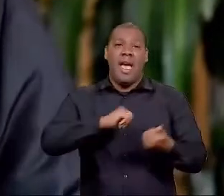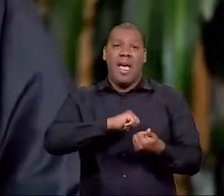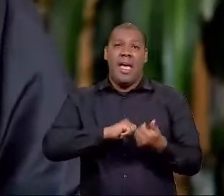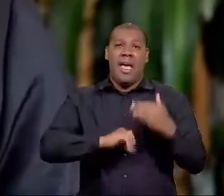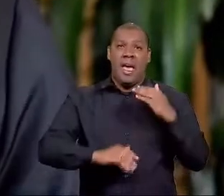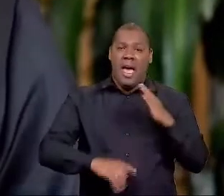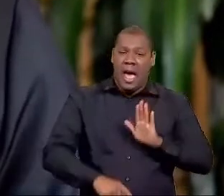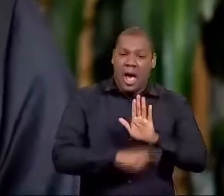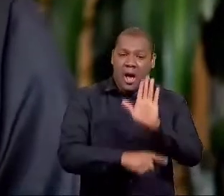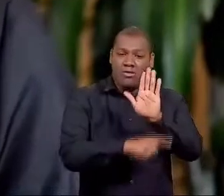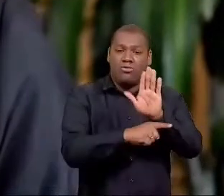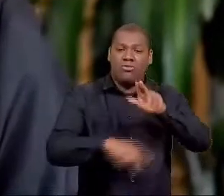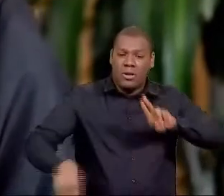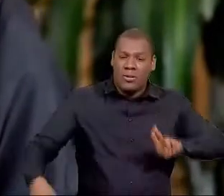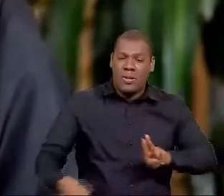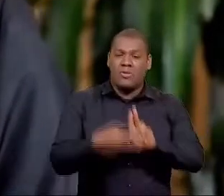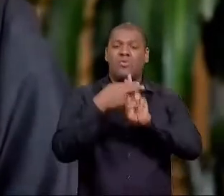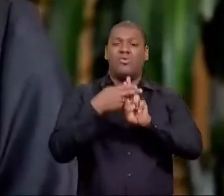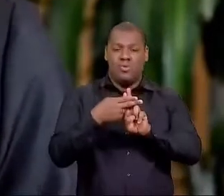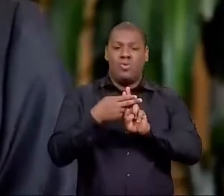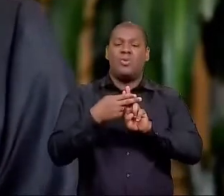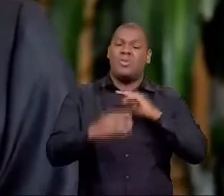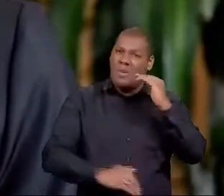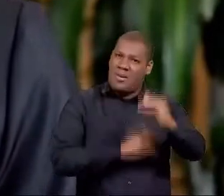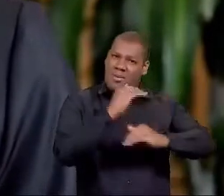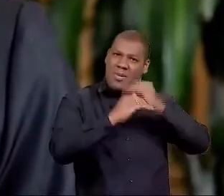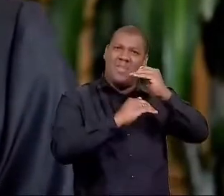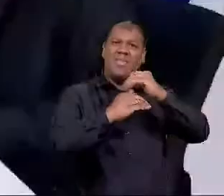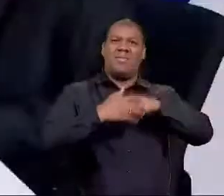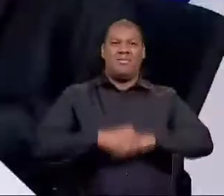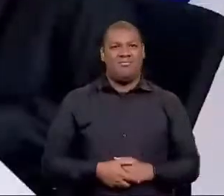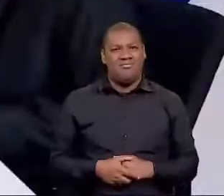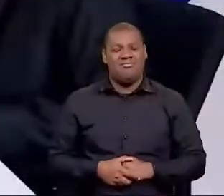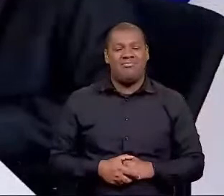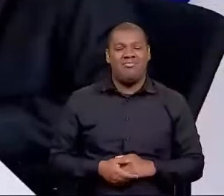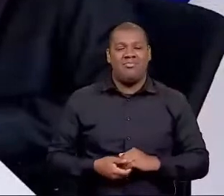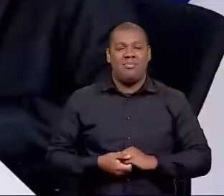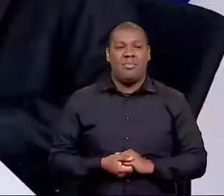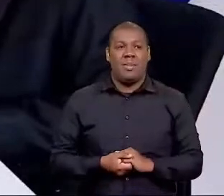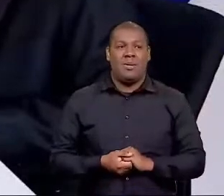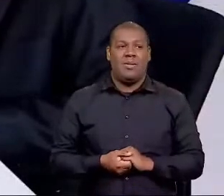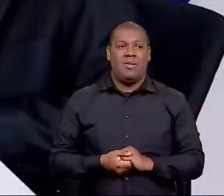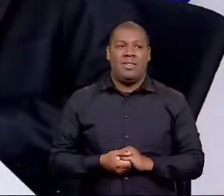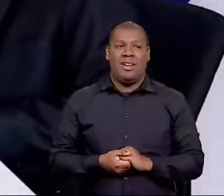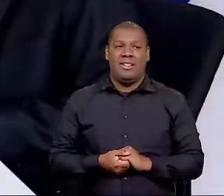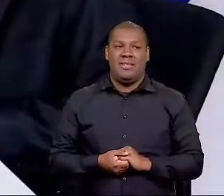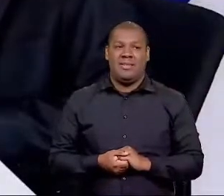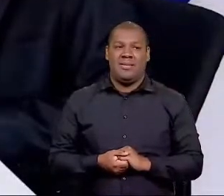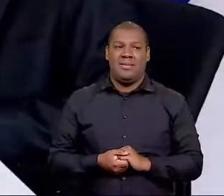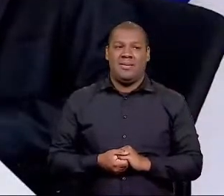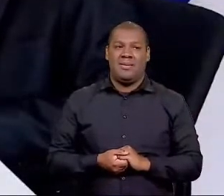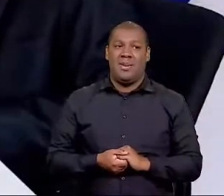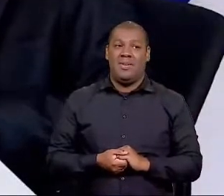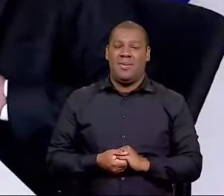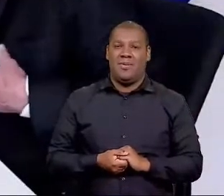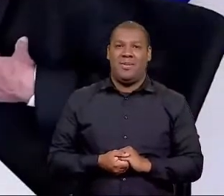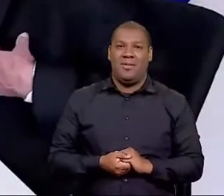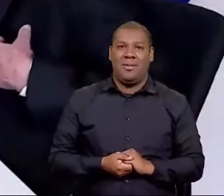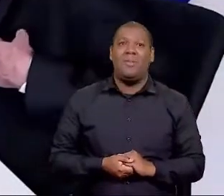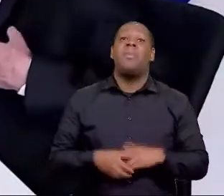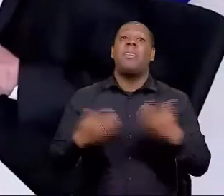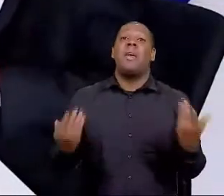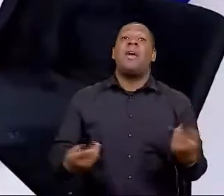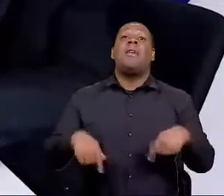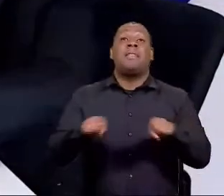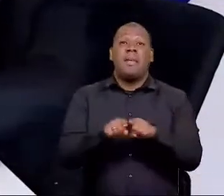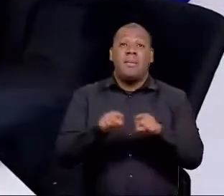de orgulho do nosso Brasil. Outras duas coisas importantes dessa semana também, que foi a valorização da ciência, né? A gente passou por um